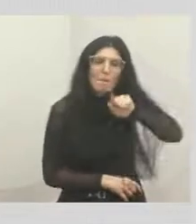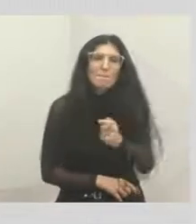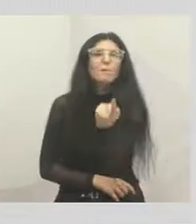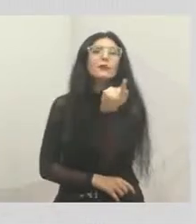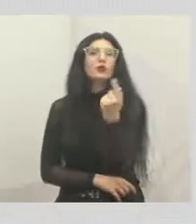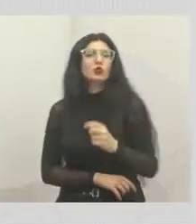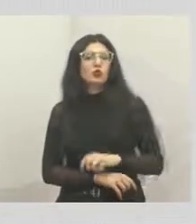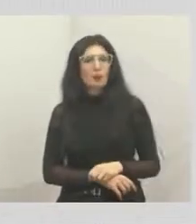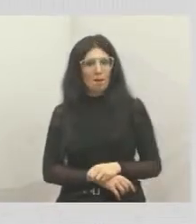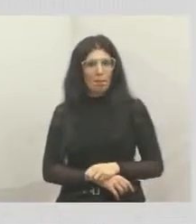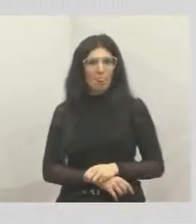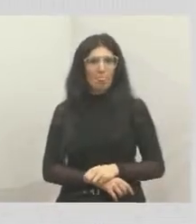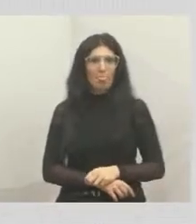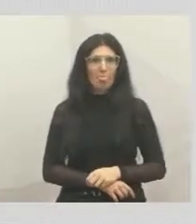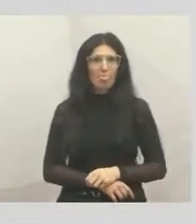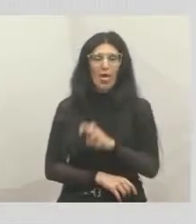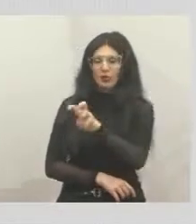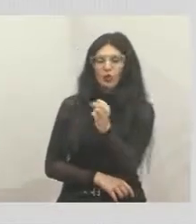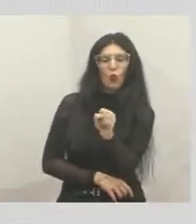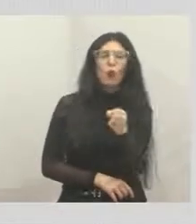229.345.000, a um percentual de